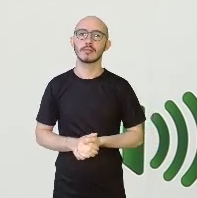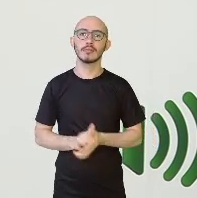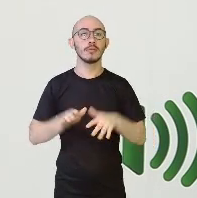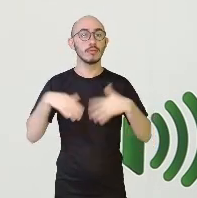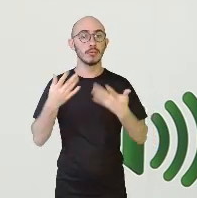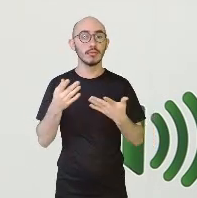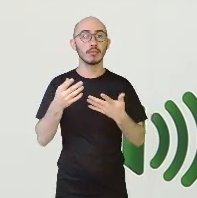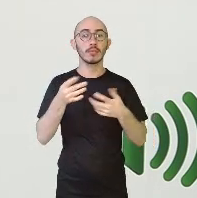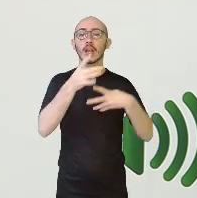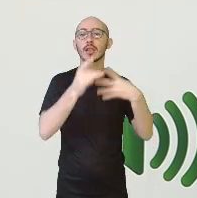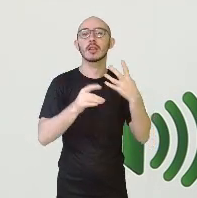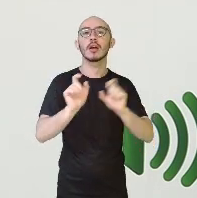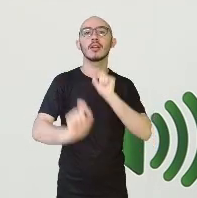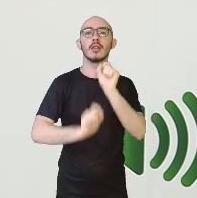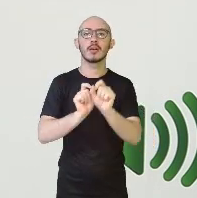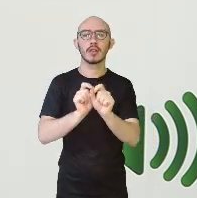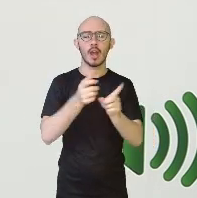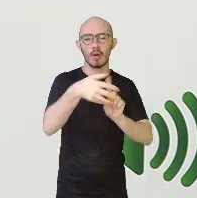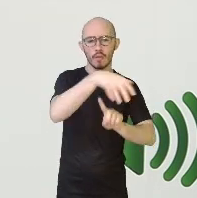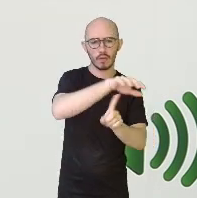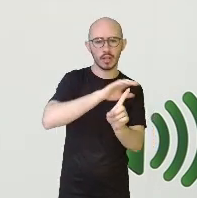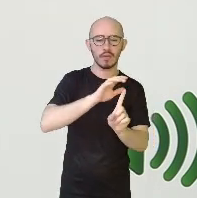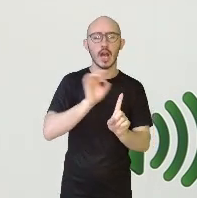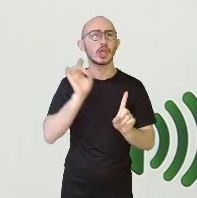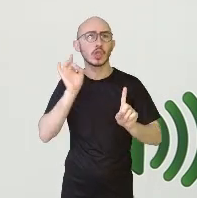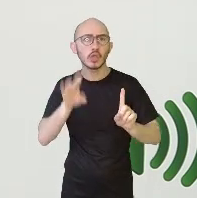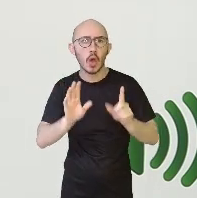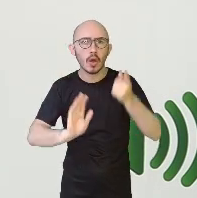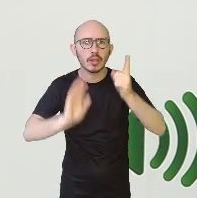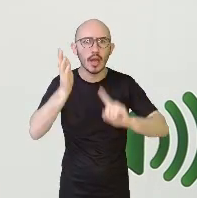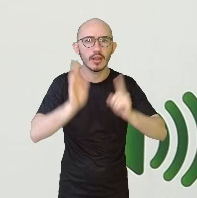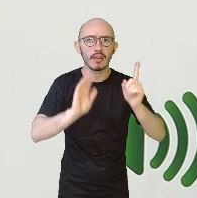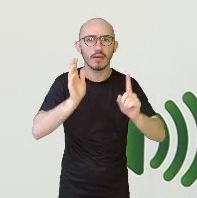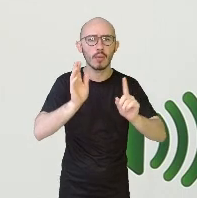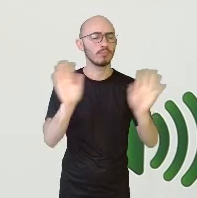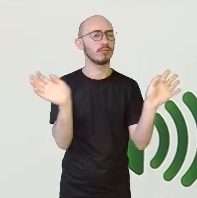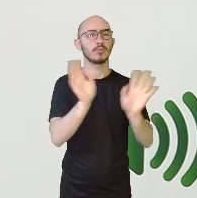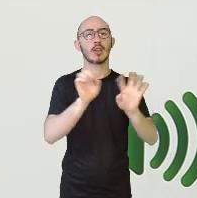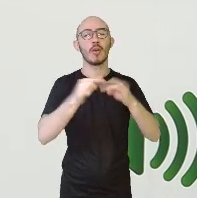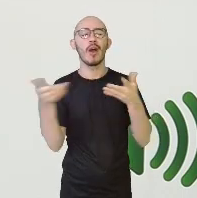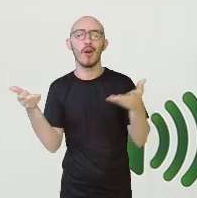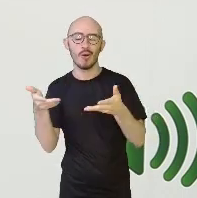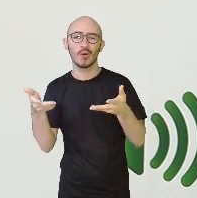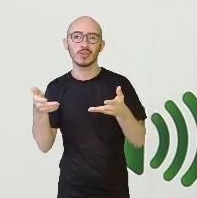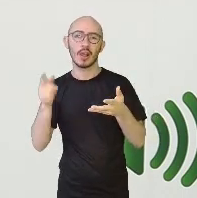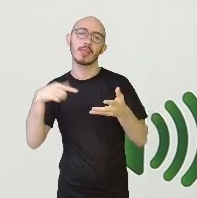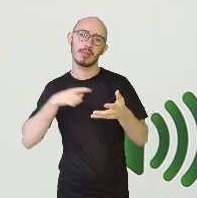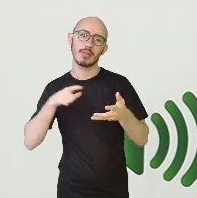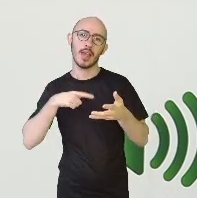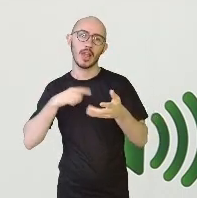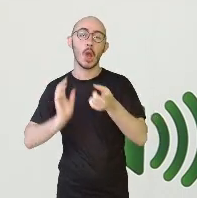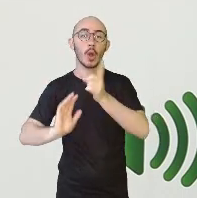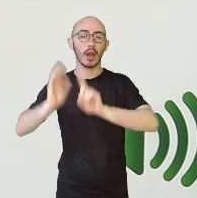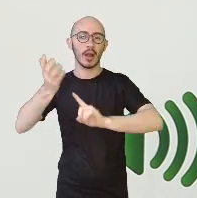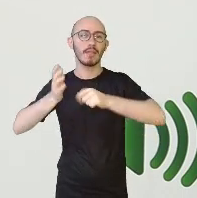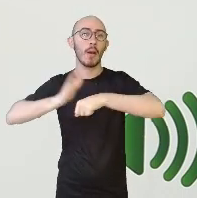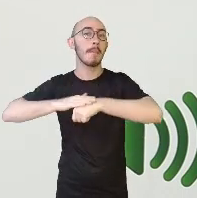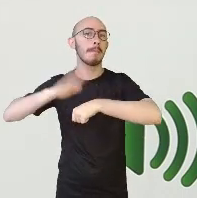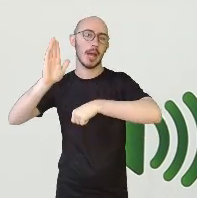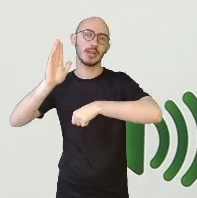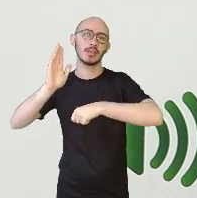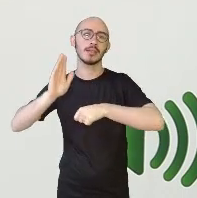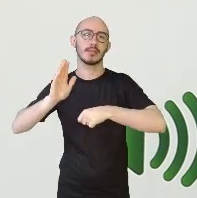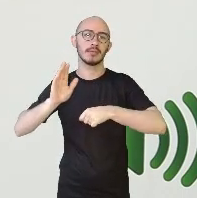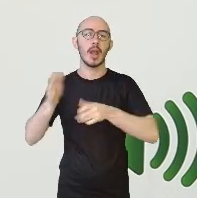frevo, ele não era somente no carnaval, porque geralmente hoje o frevo a gente encontra muito no carnaval, né? Um período do ano, um